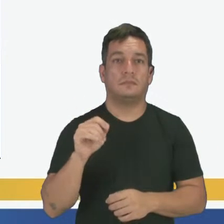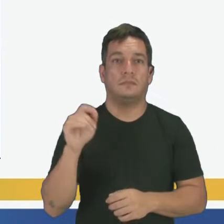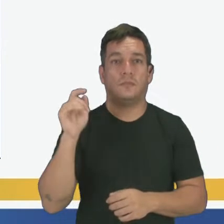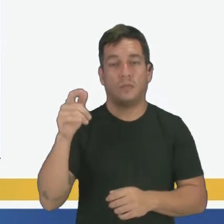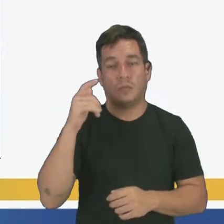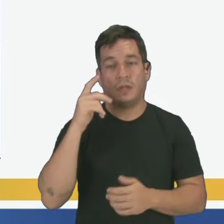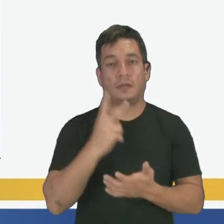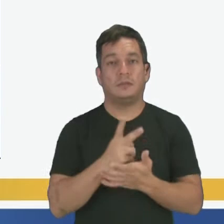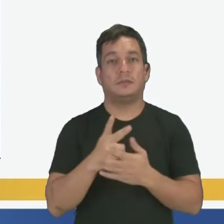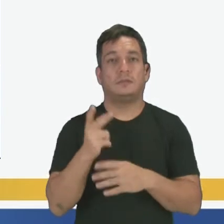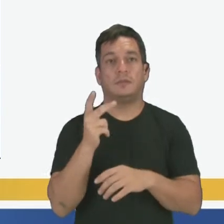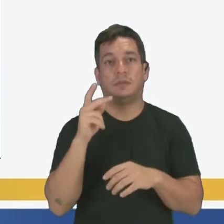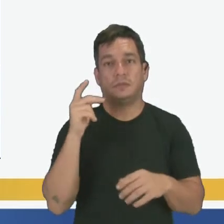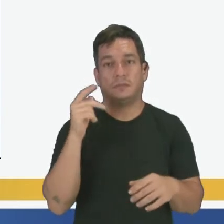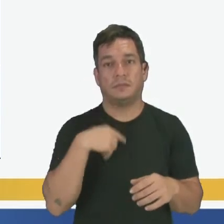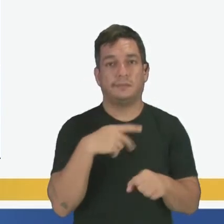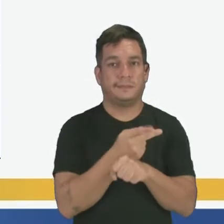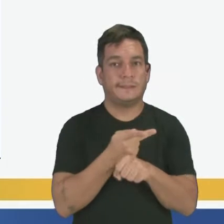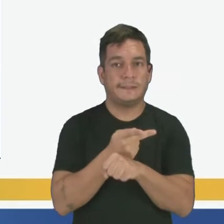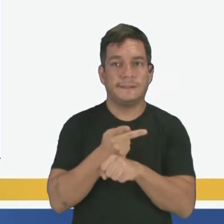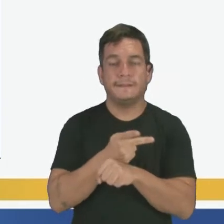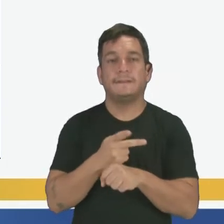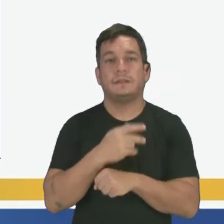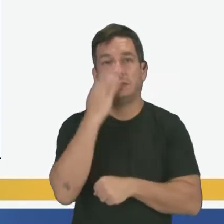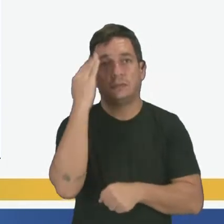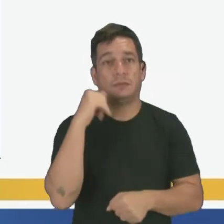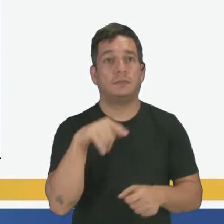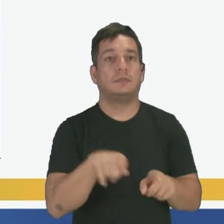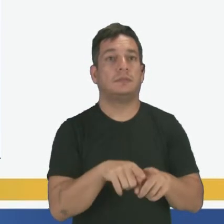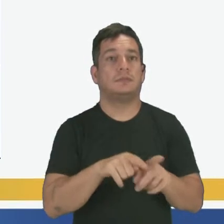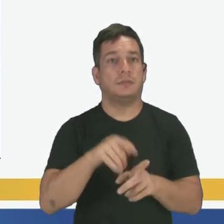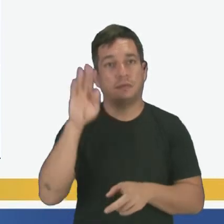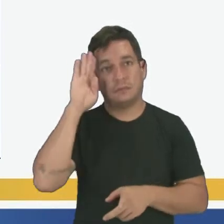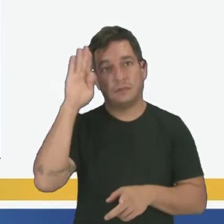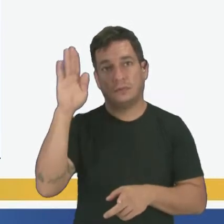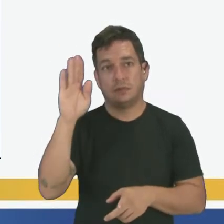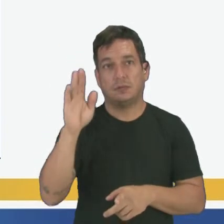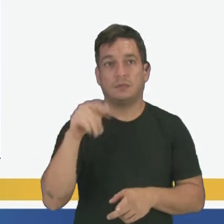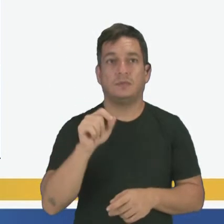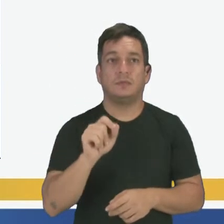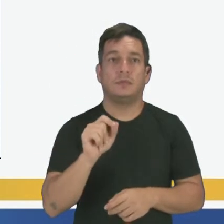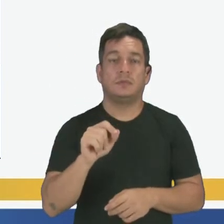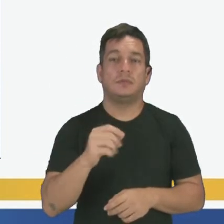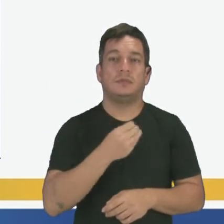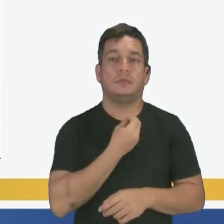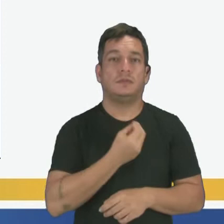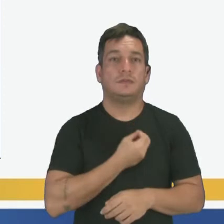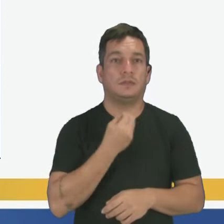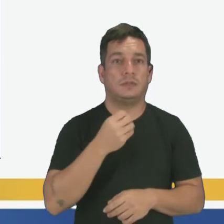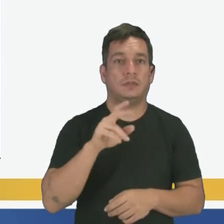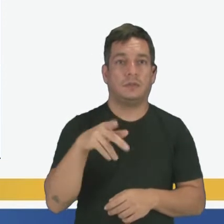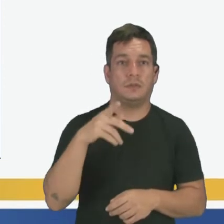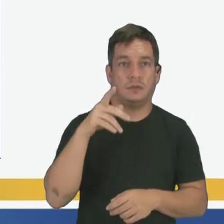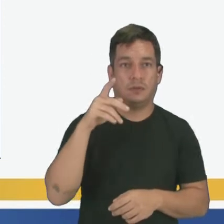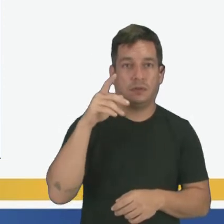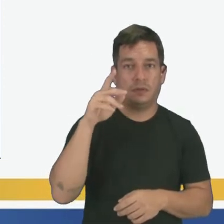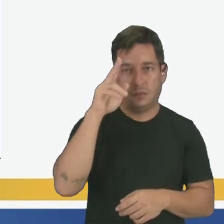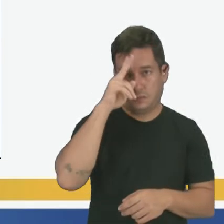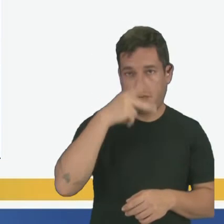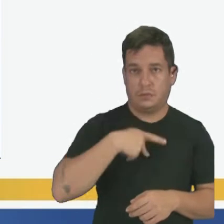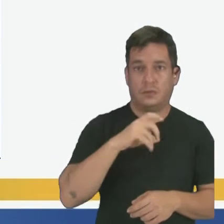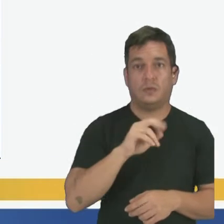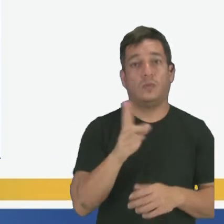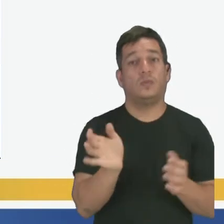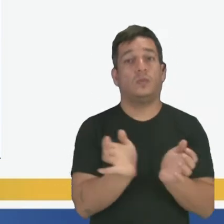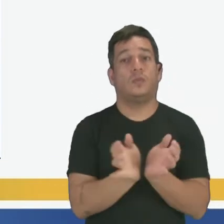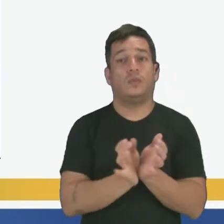busca incessante por saberes e princípio de estabilidade individual e coletiva. Então, a pessoa que